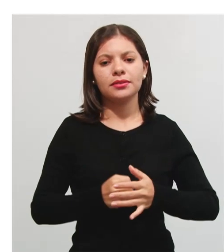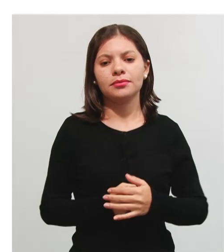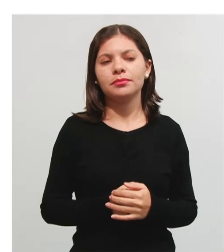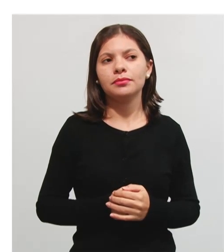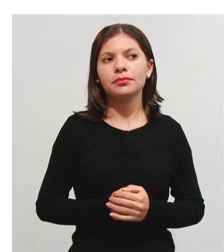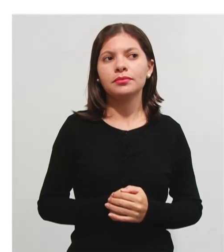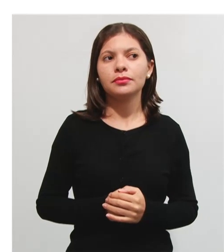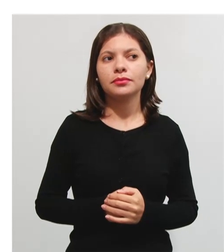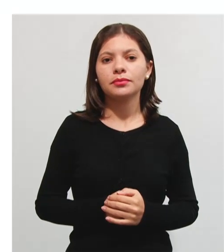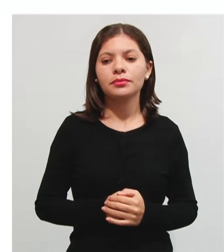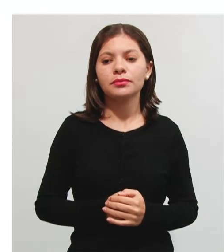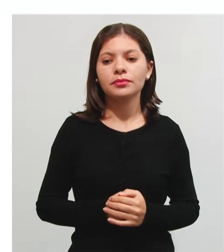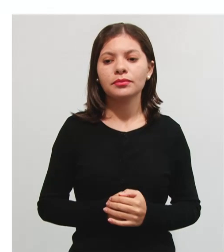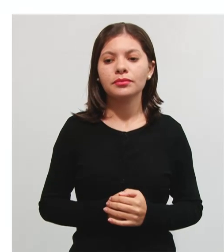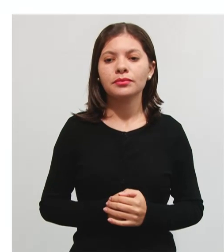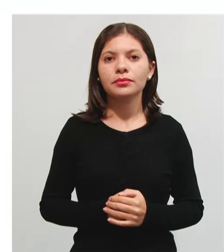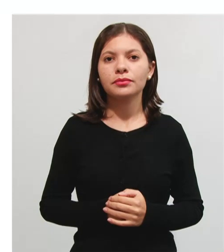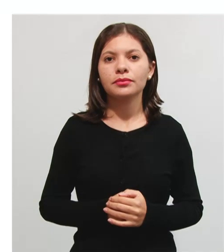desperdícios.